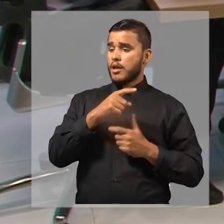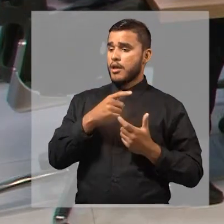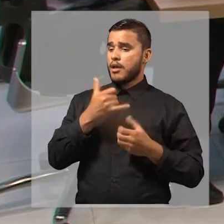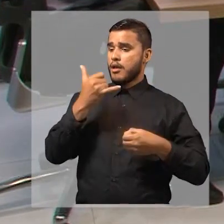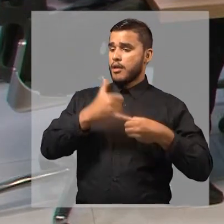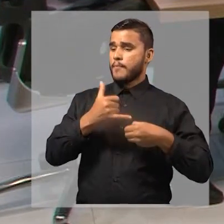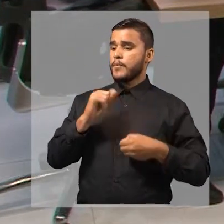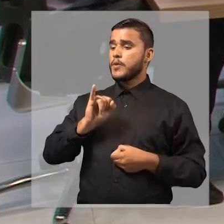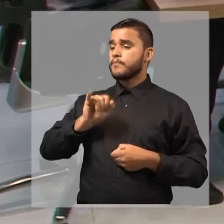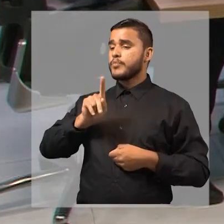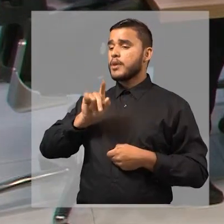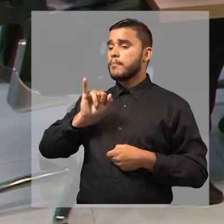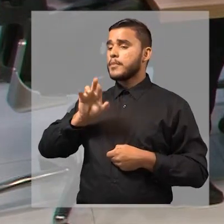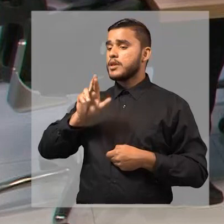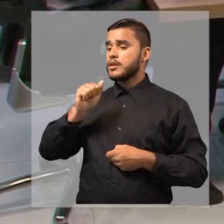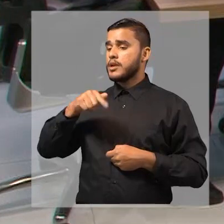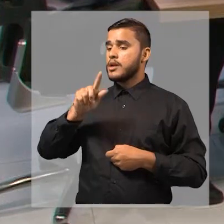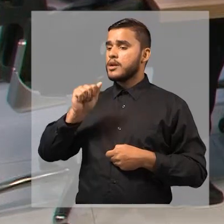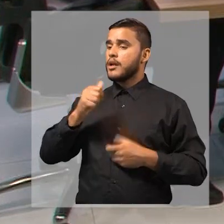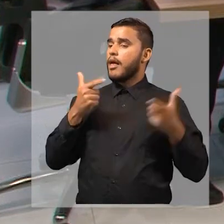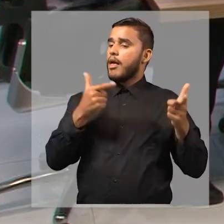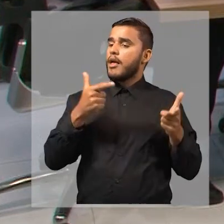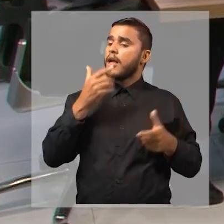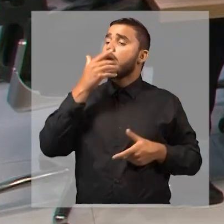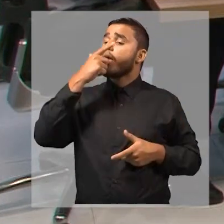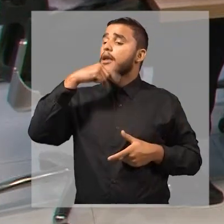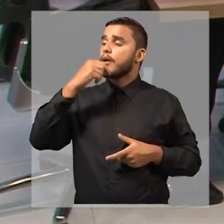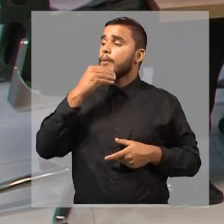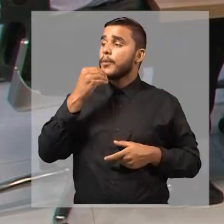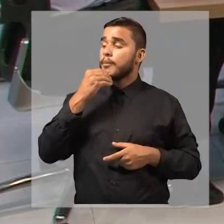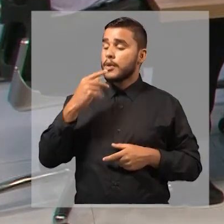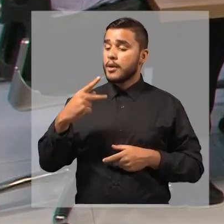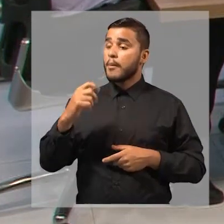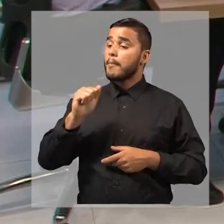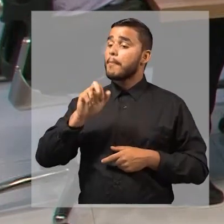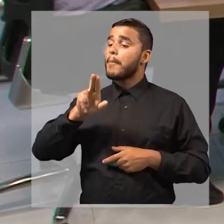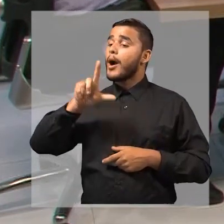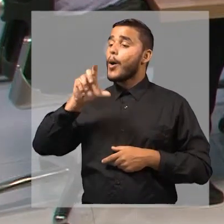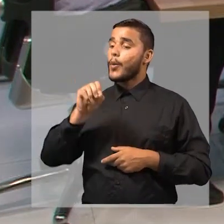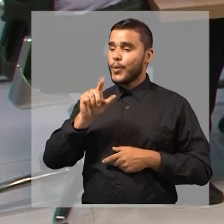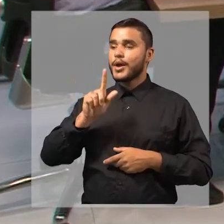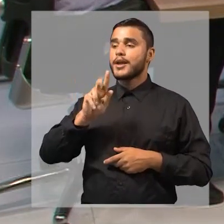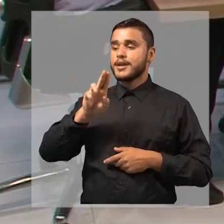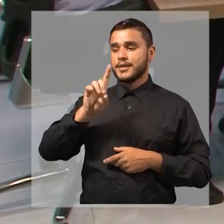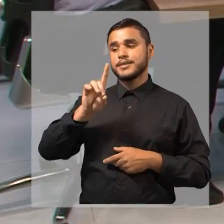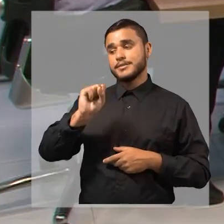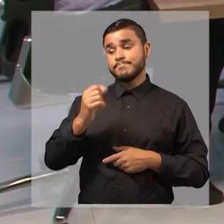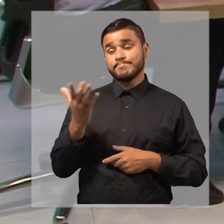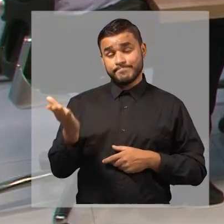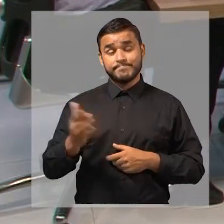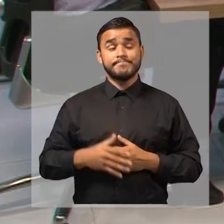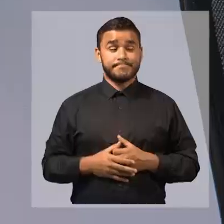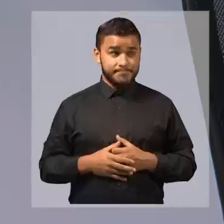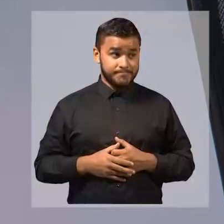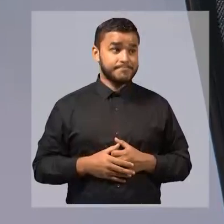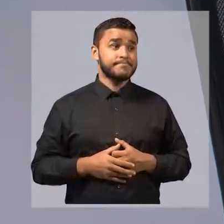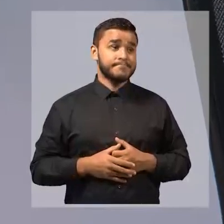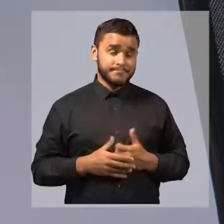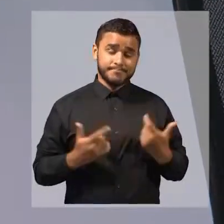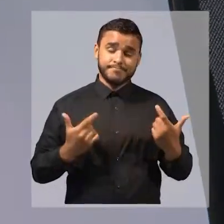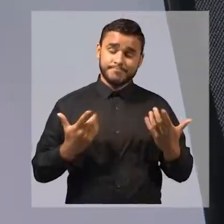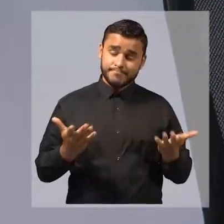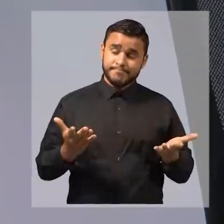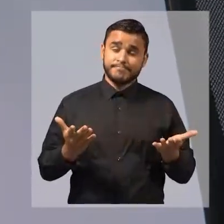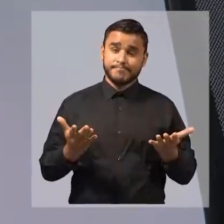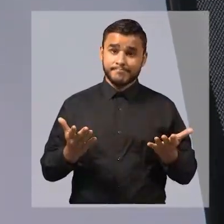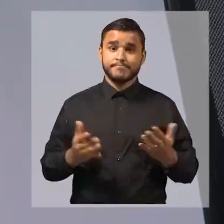corporificado no ministro da Economia, Paulo Guedes. Né? Isso aí, até dessa perspectiva, até para negociar é ruim, porque se você não